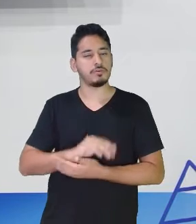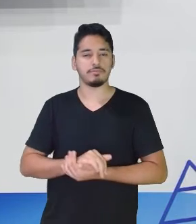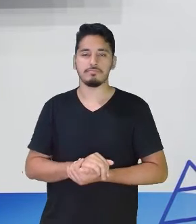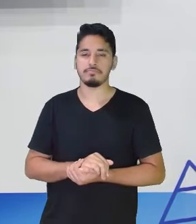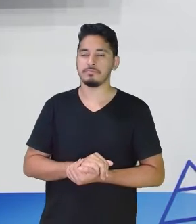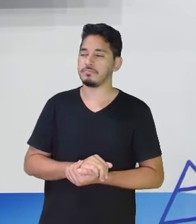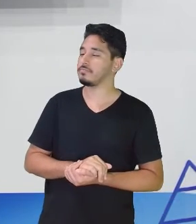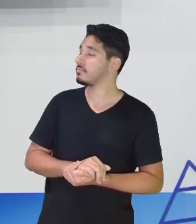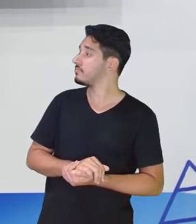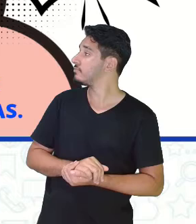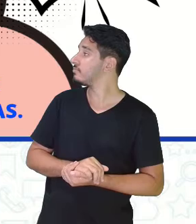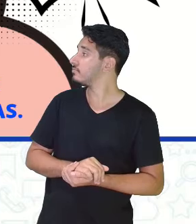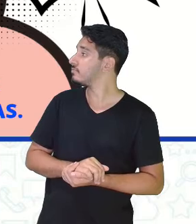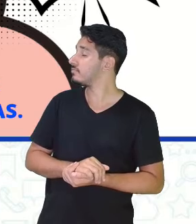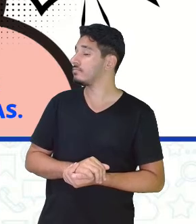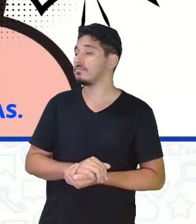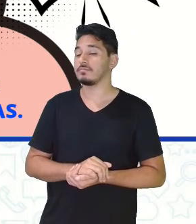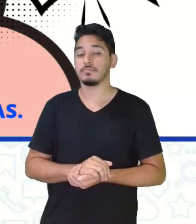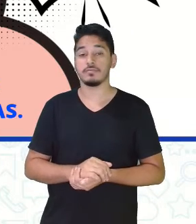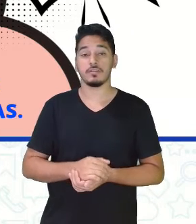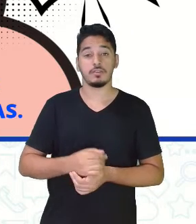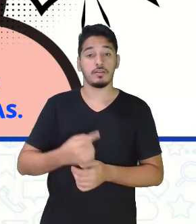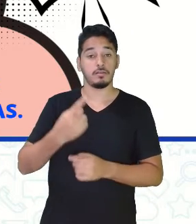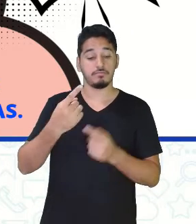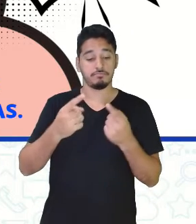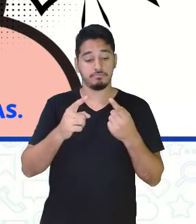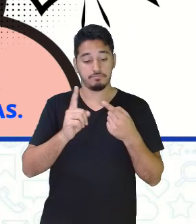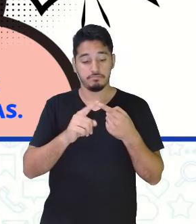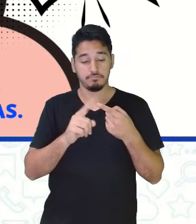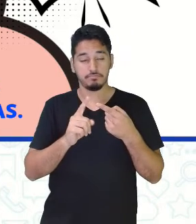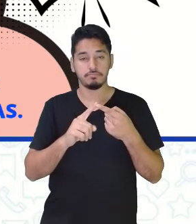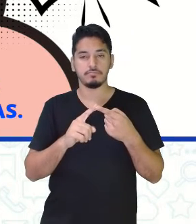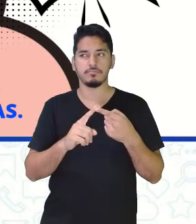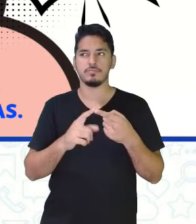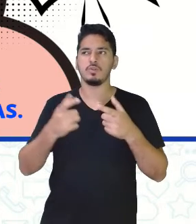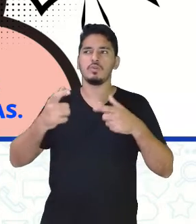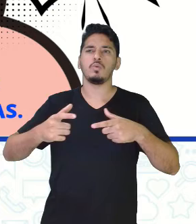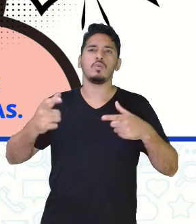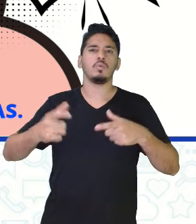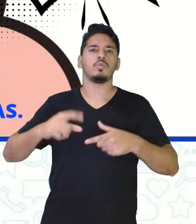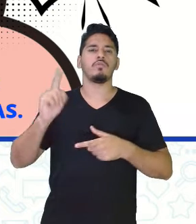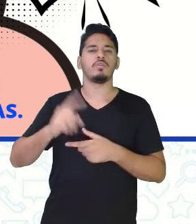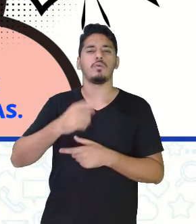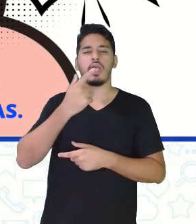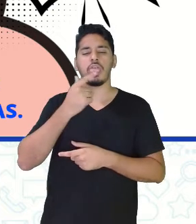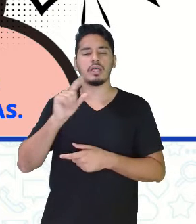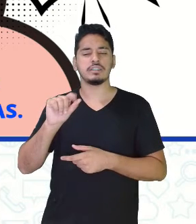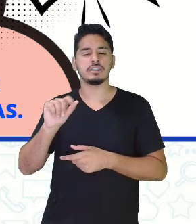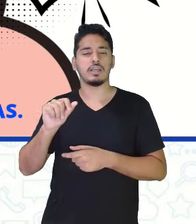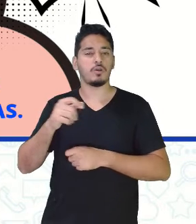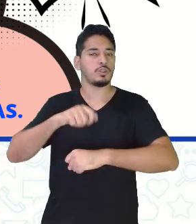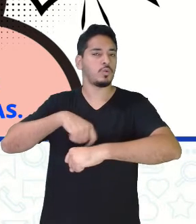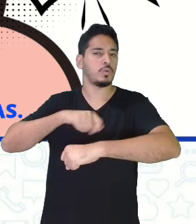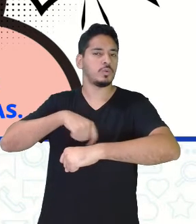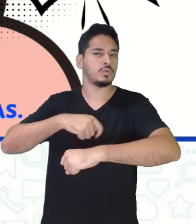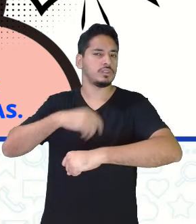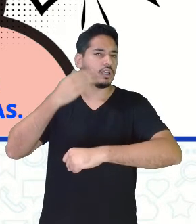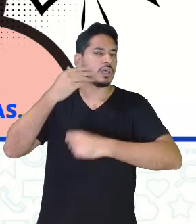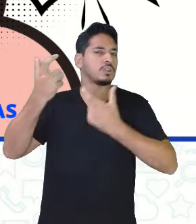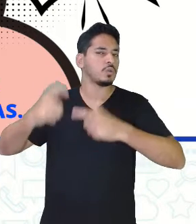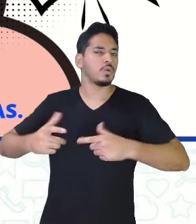ver que questões são essas. A primeira diz assim: de onde vem o sal de cozinha? Será que vocês sabem